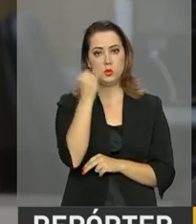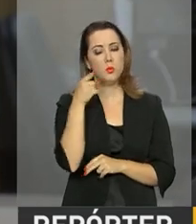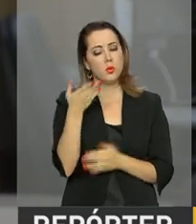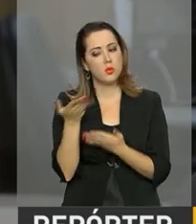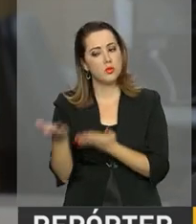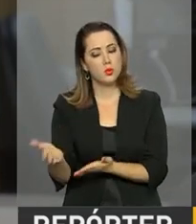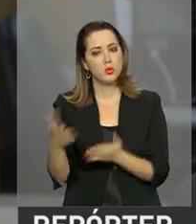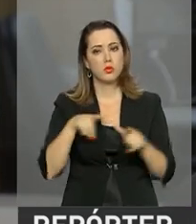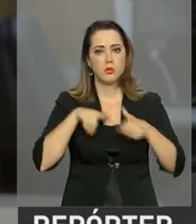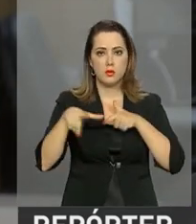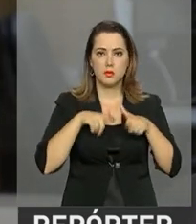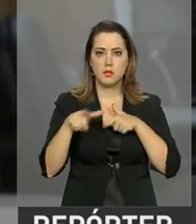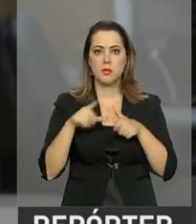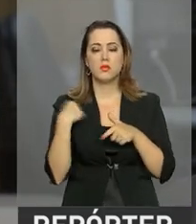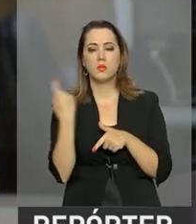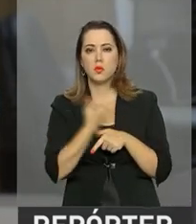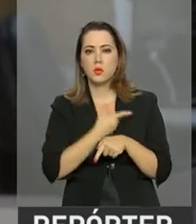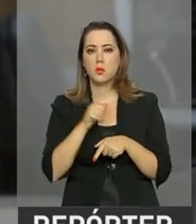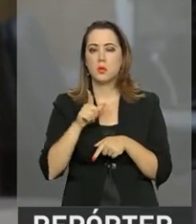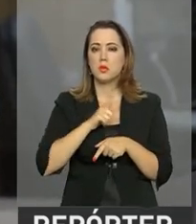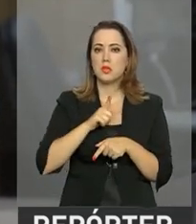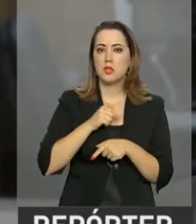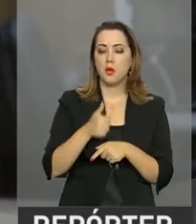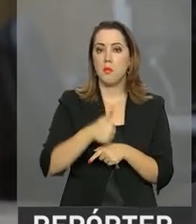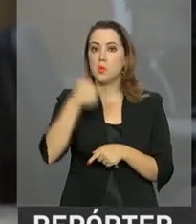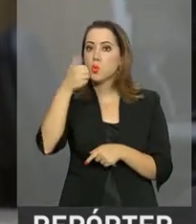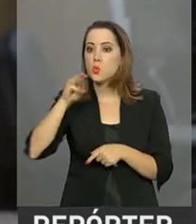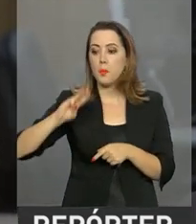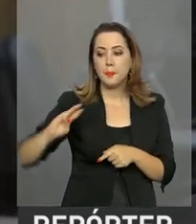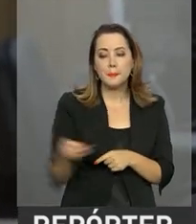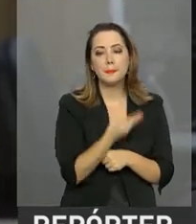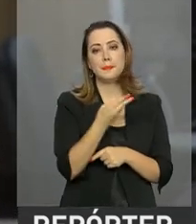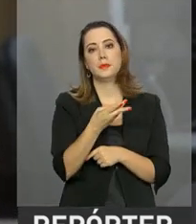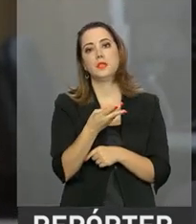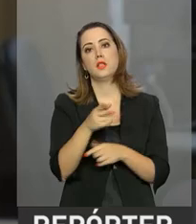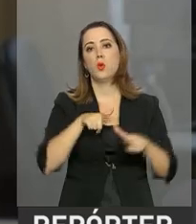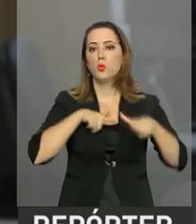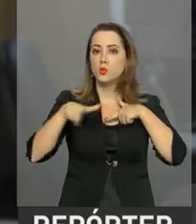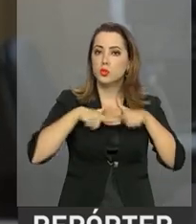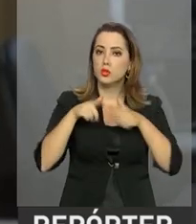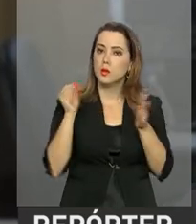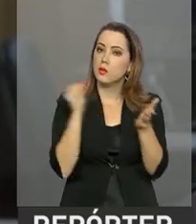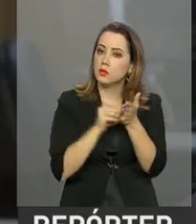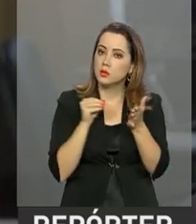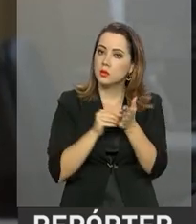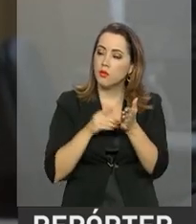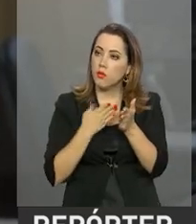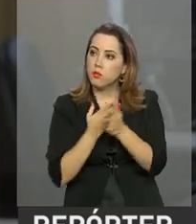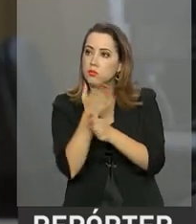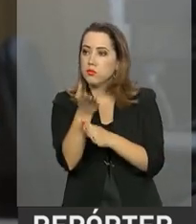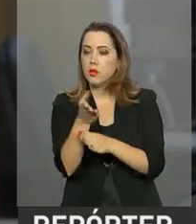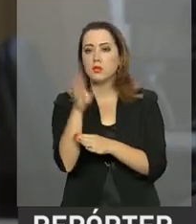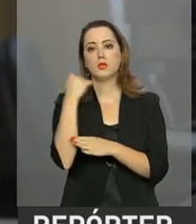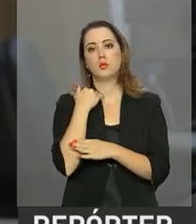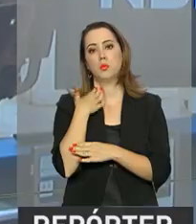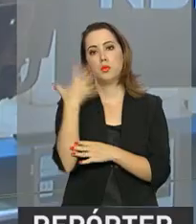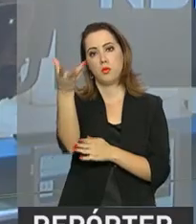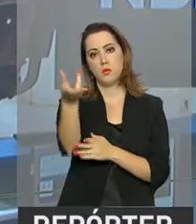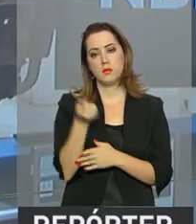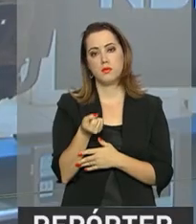trabalhadores nós temos ainda em torno de 1 milhão de trabalhadores que ainda não compareceram nas